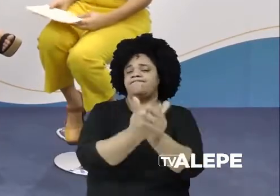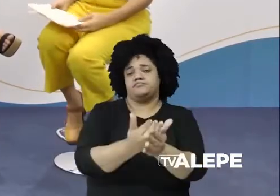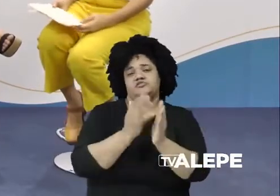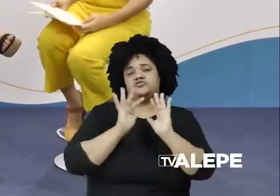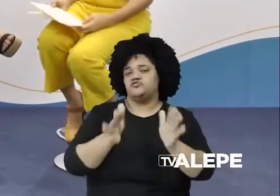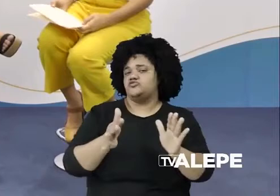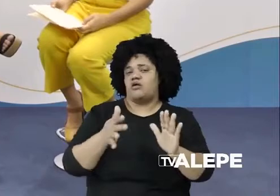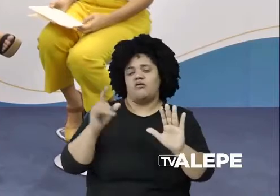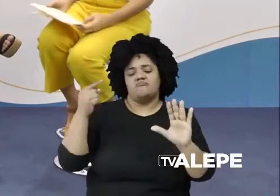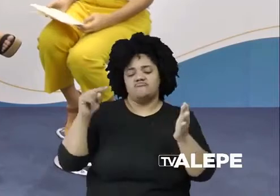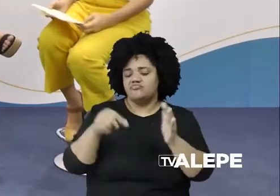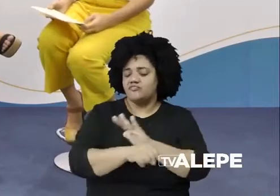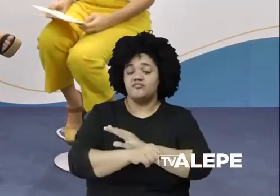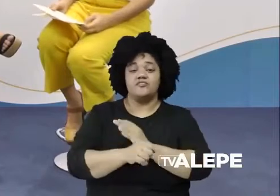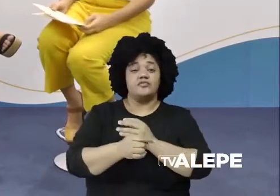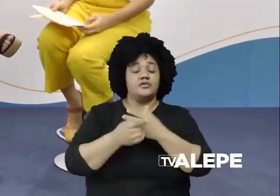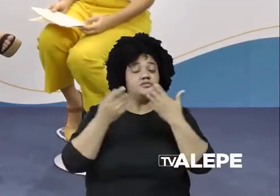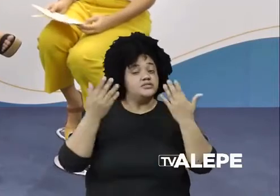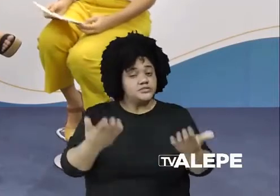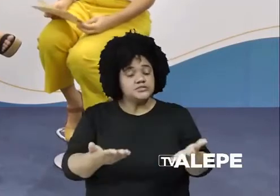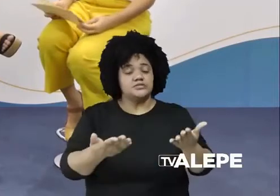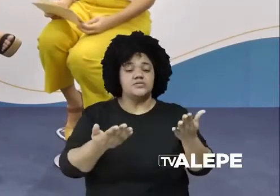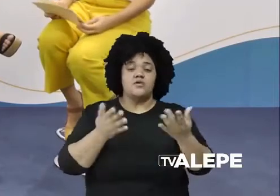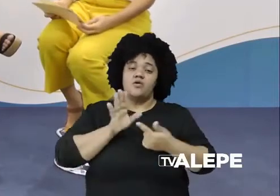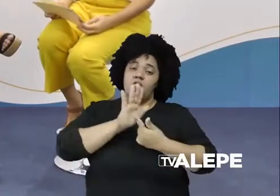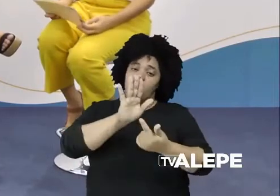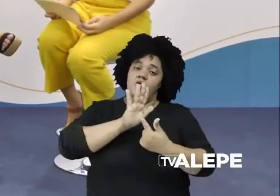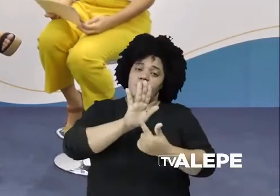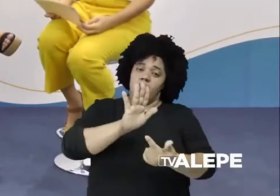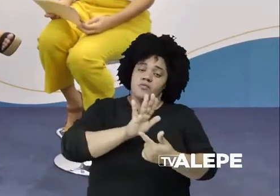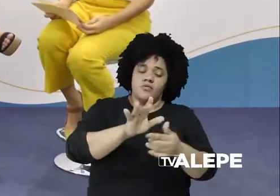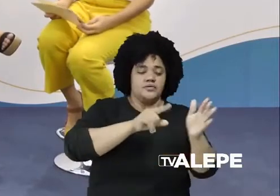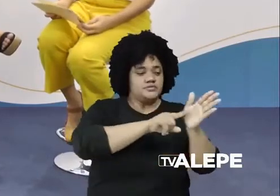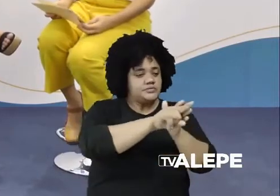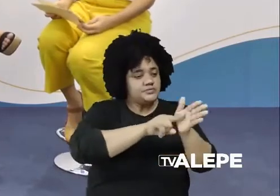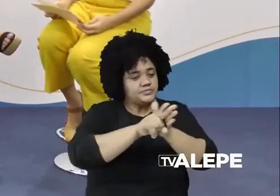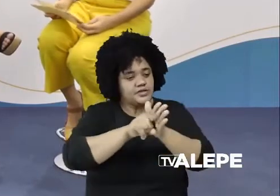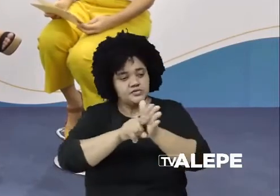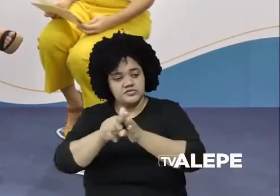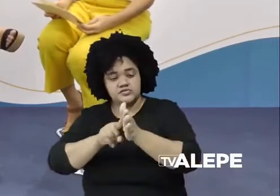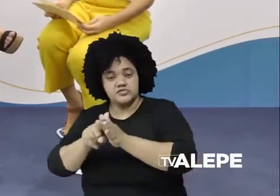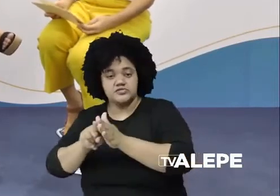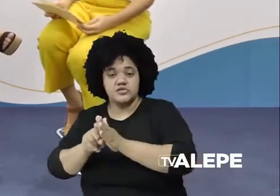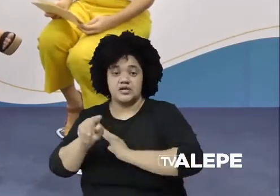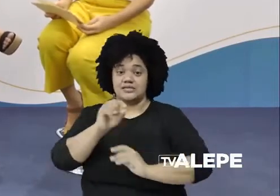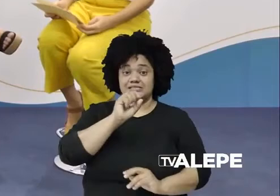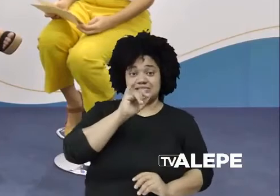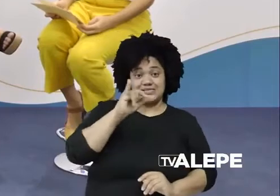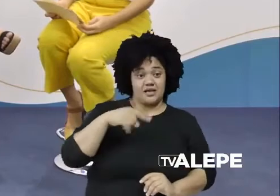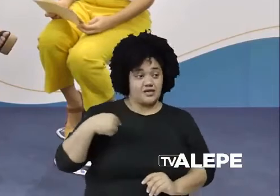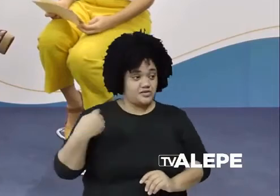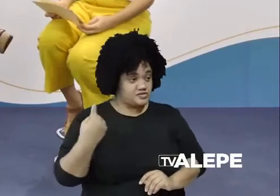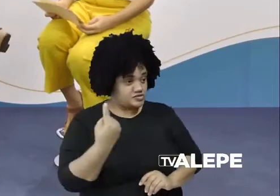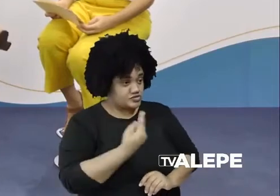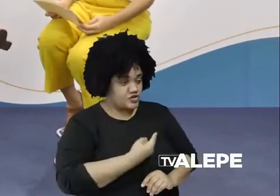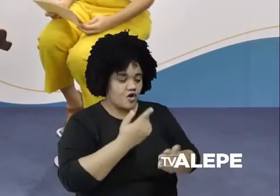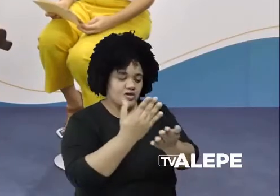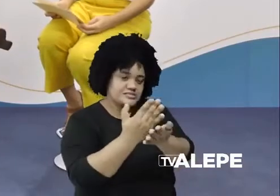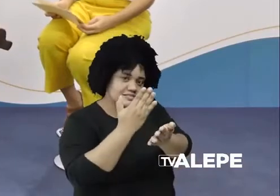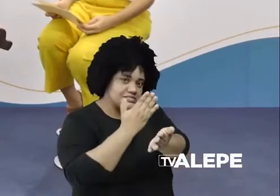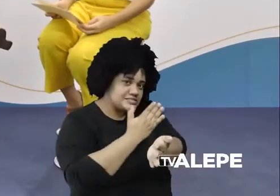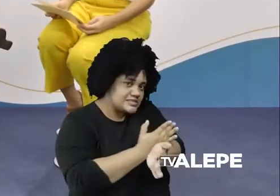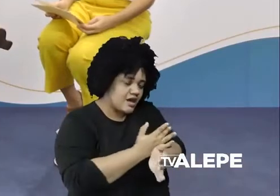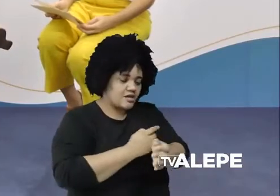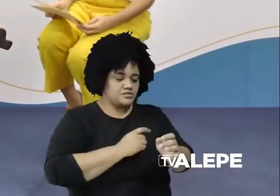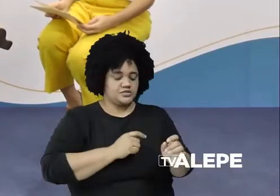mais avançada. E isso tem mostrado, né, de pesquisas mostrando que se a gente faz precocemente o